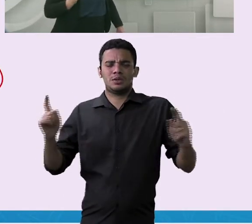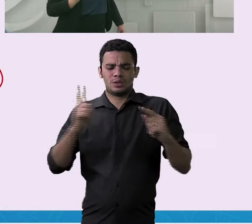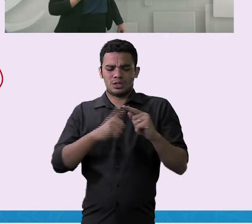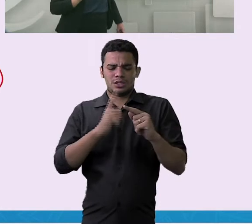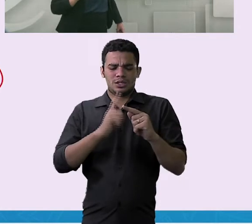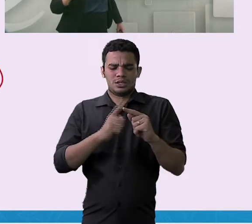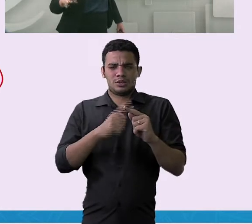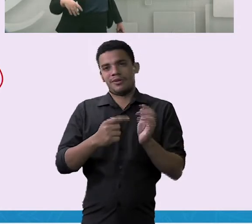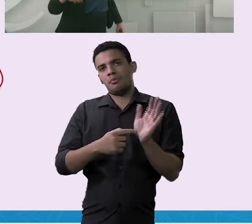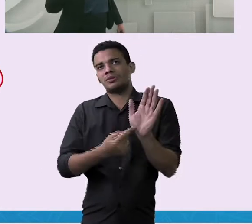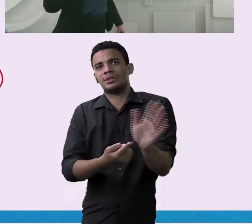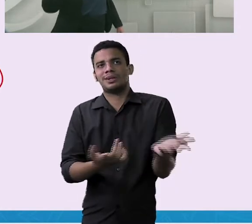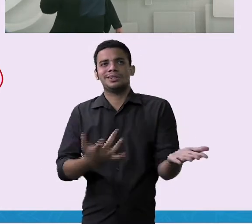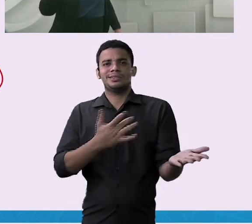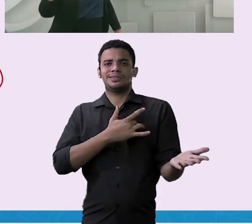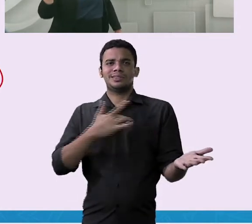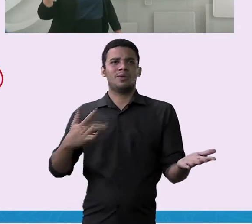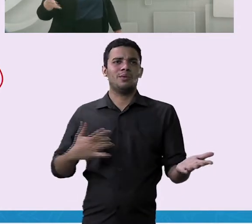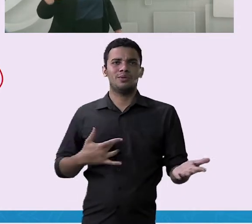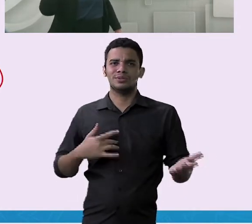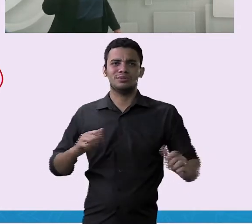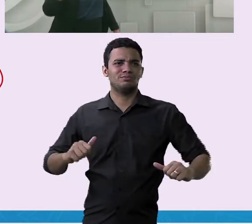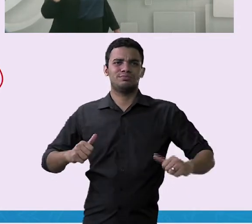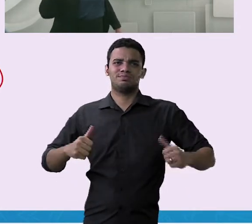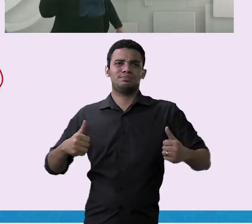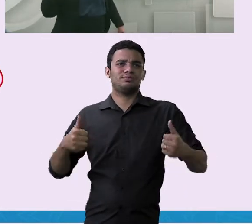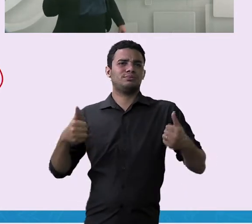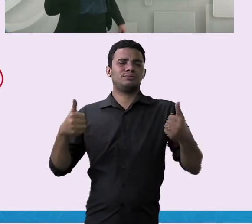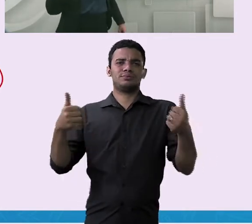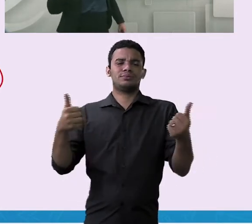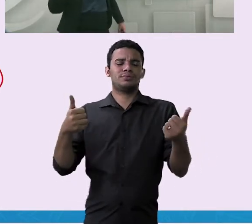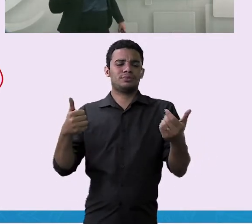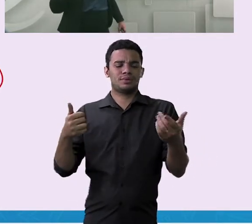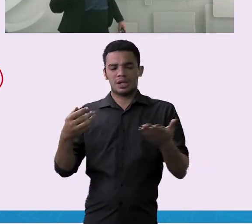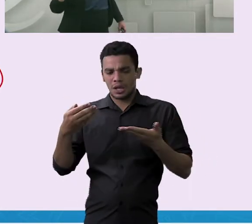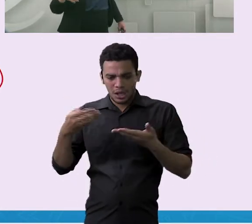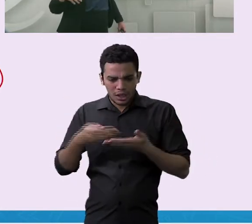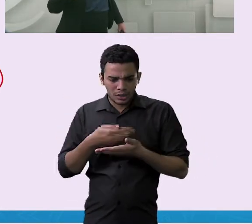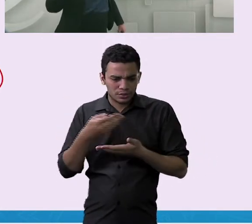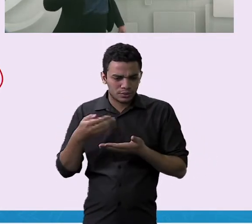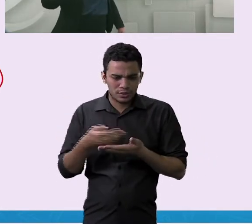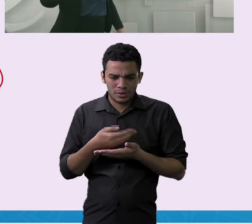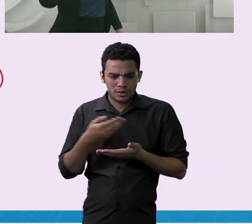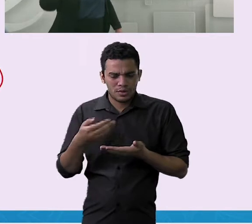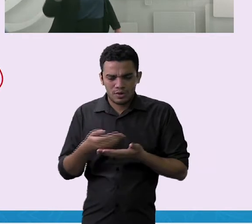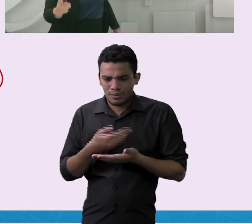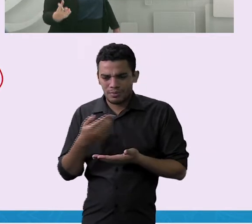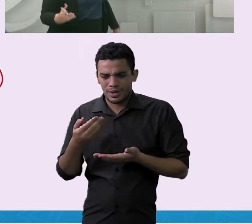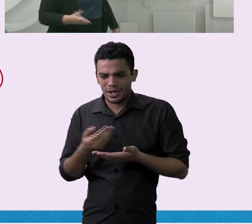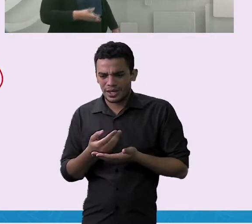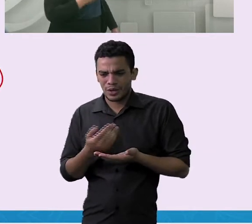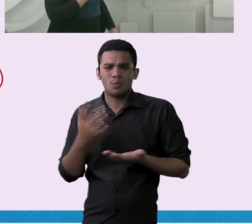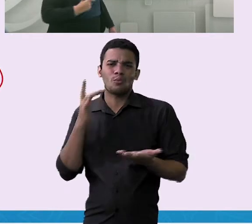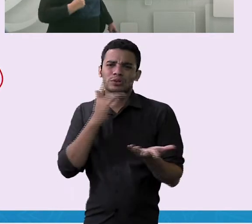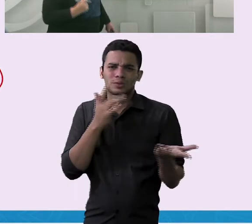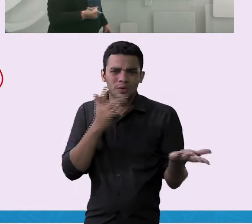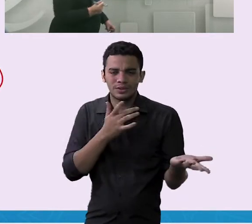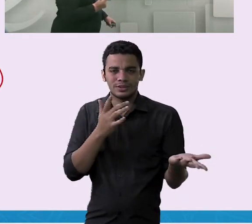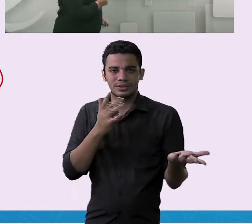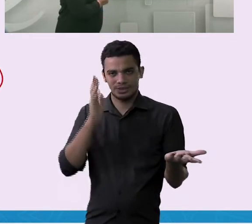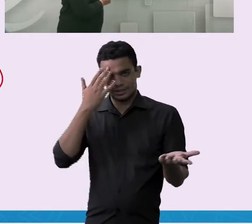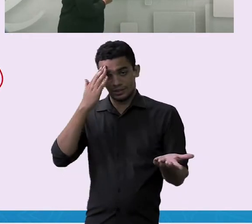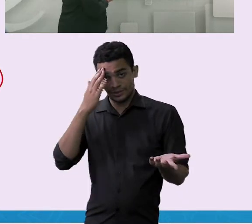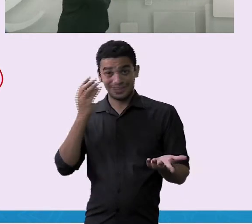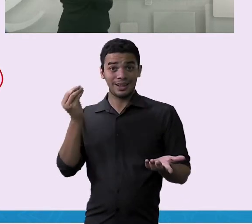dessa sopa, o que essa sopa contém, que vai fazer bem para a sua saúde, e vão tentar te convencer a